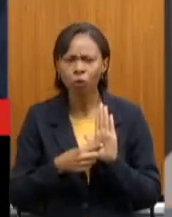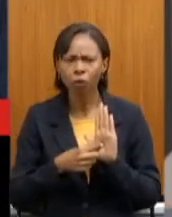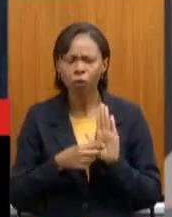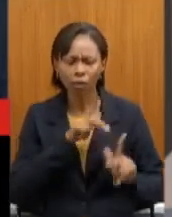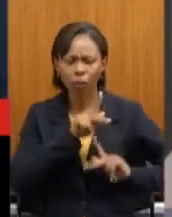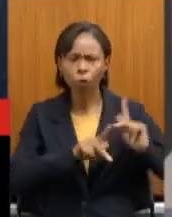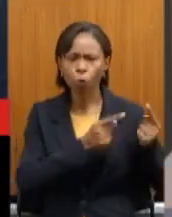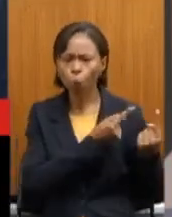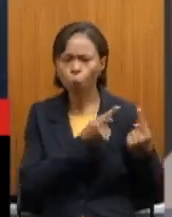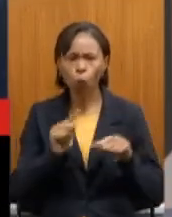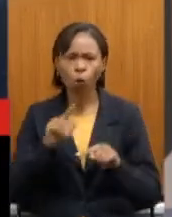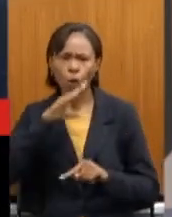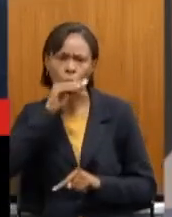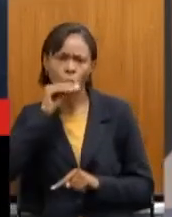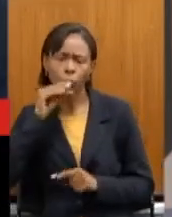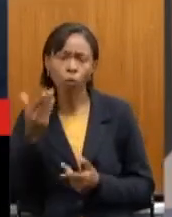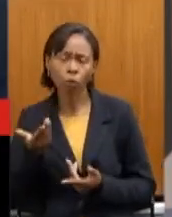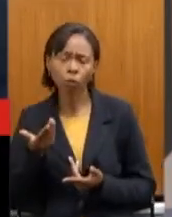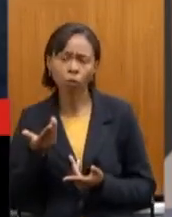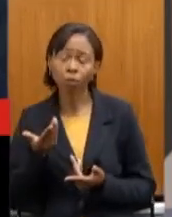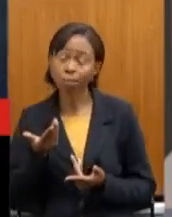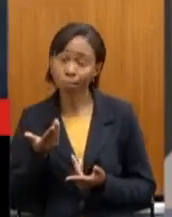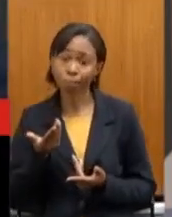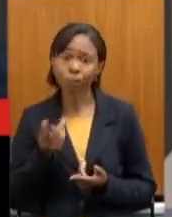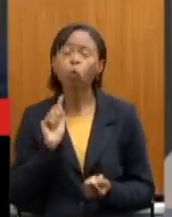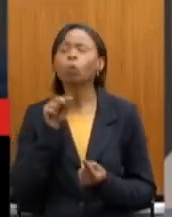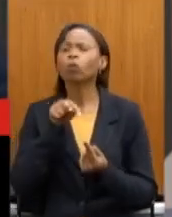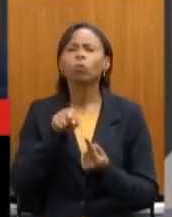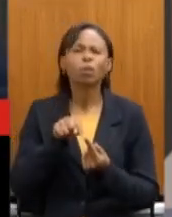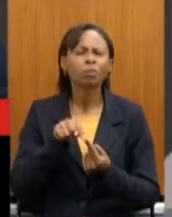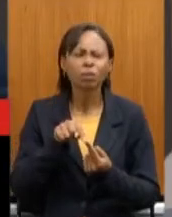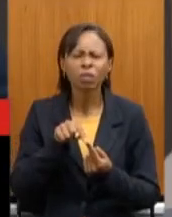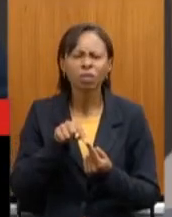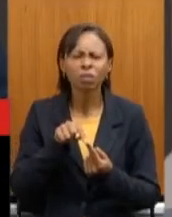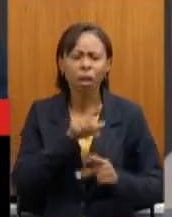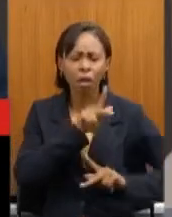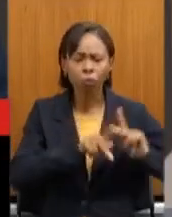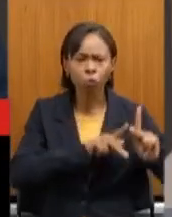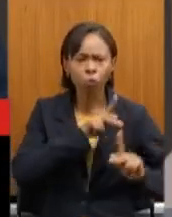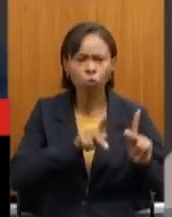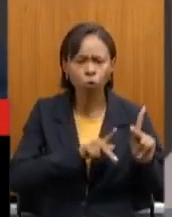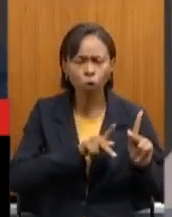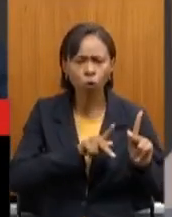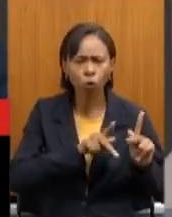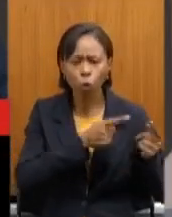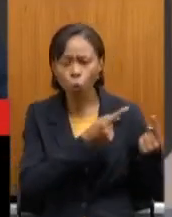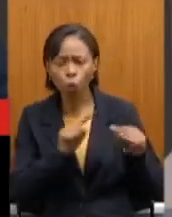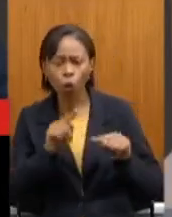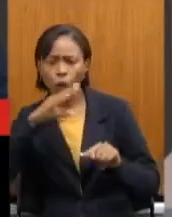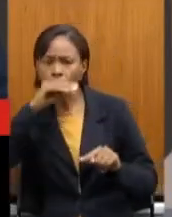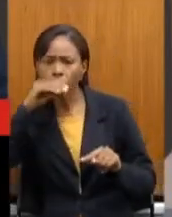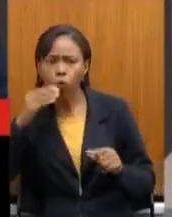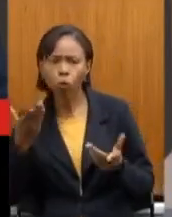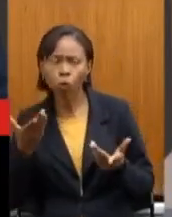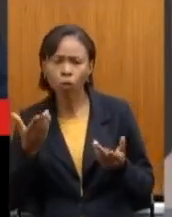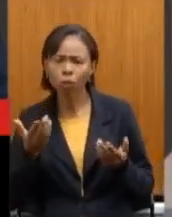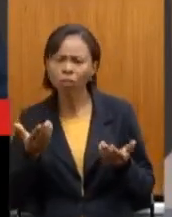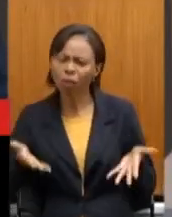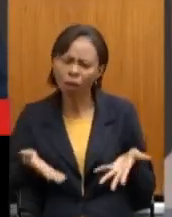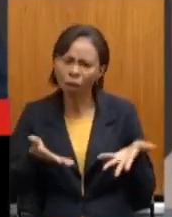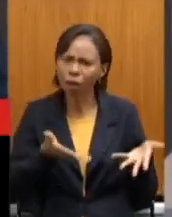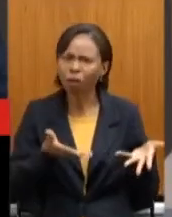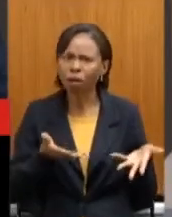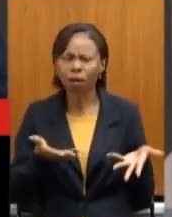contra os servidores o objetivo de colocar as pessoas os cidadãos minas gerais contra os servidores públicos